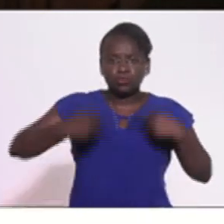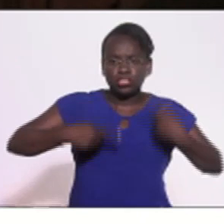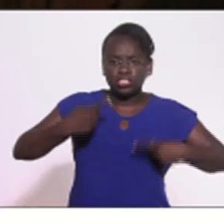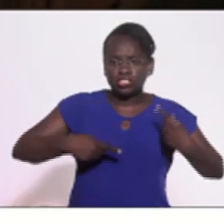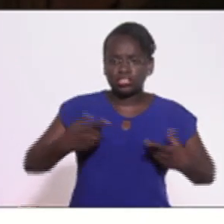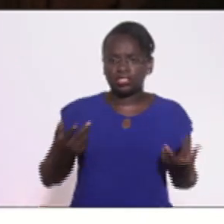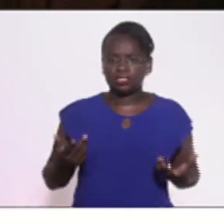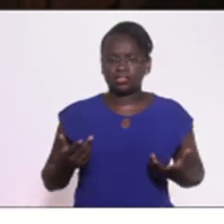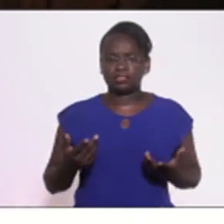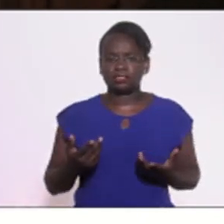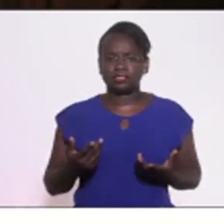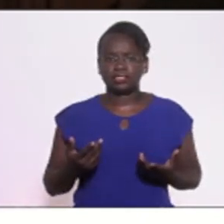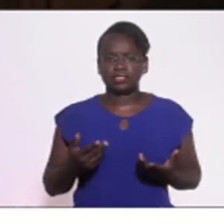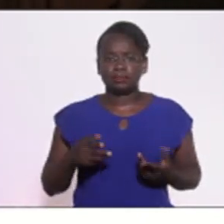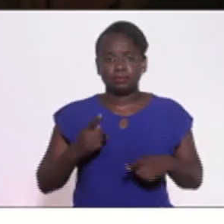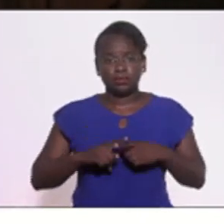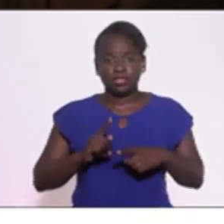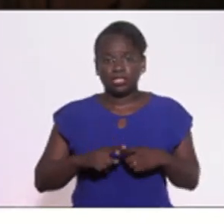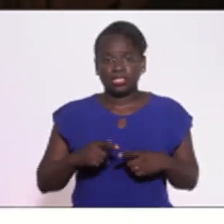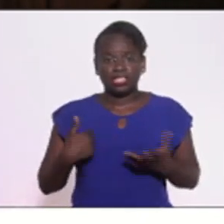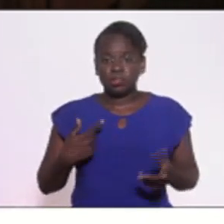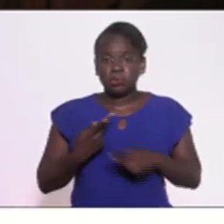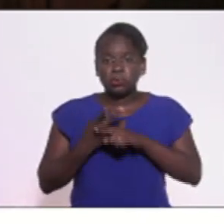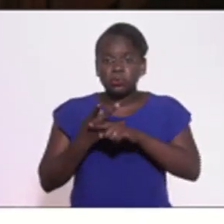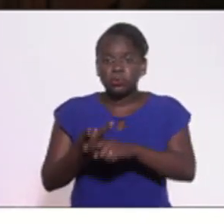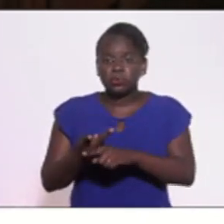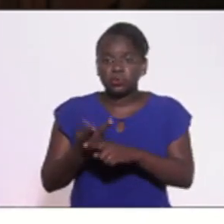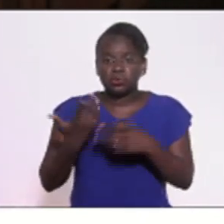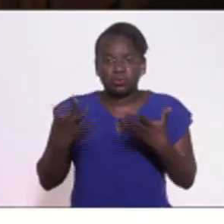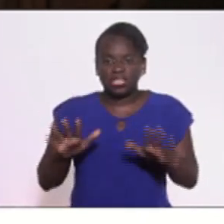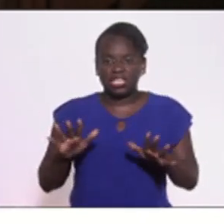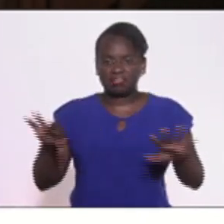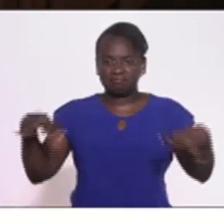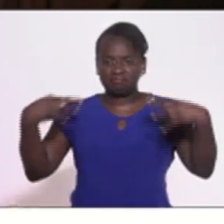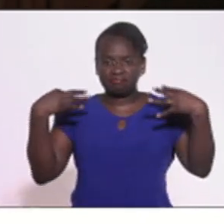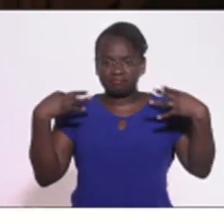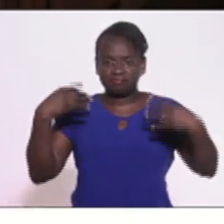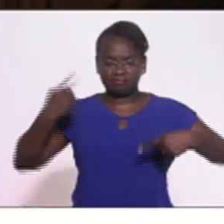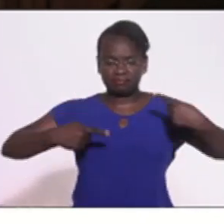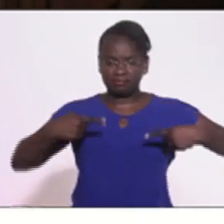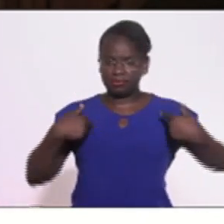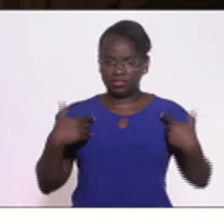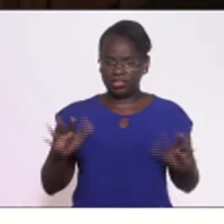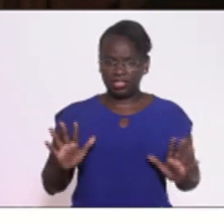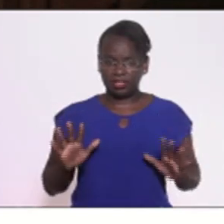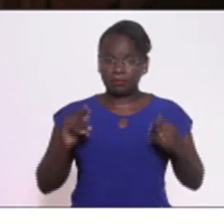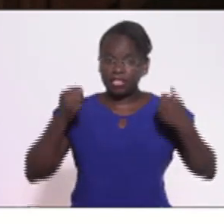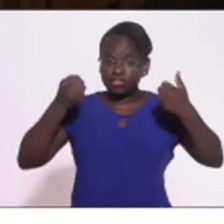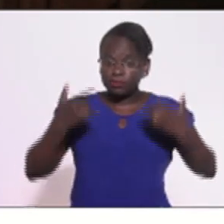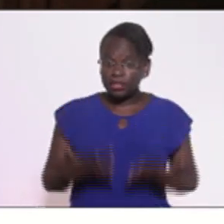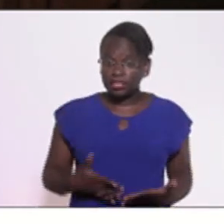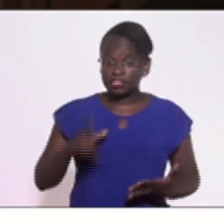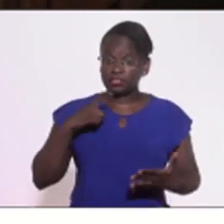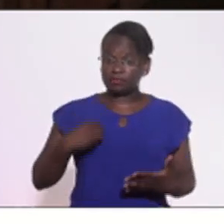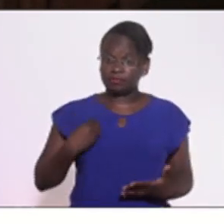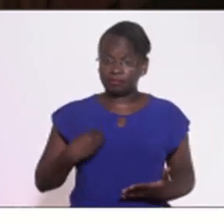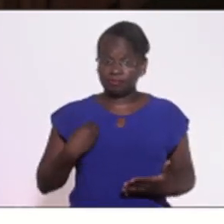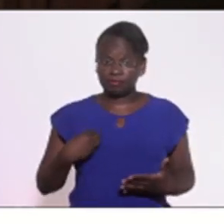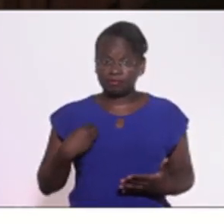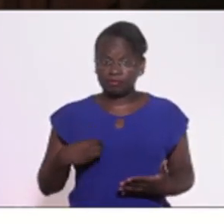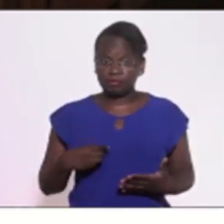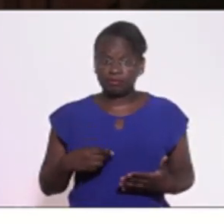política, até porque não busco essa tribuna. Mas eu quero registrar a presença